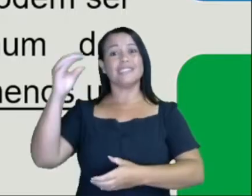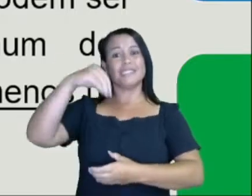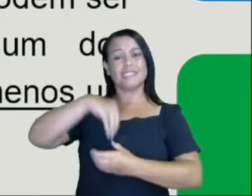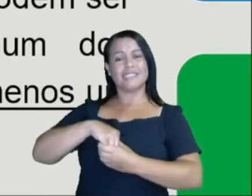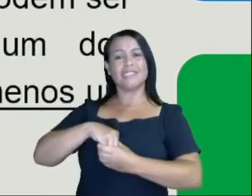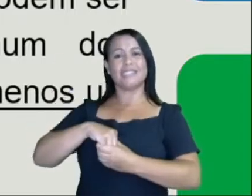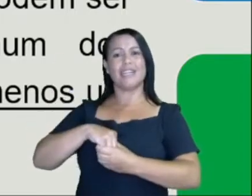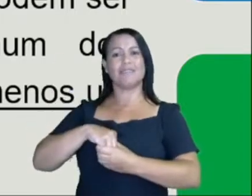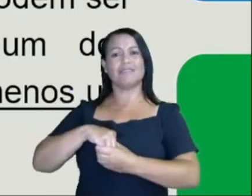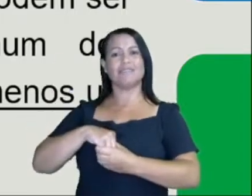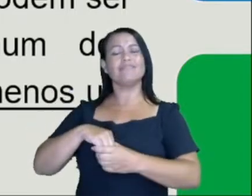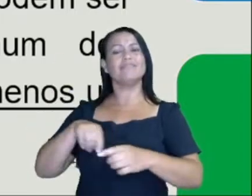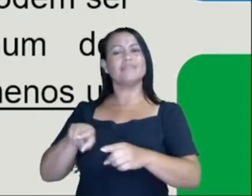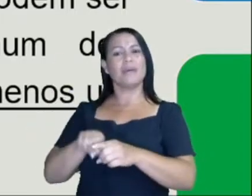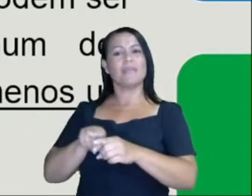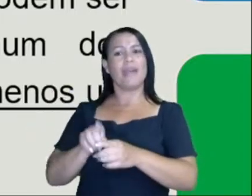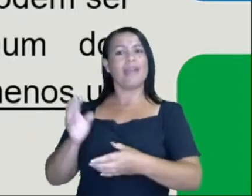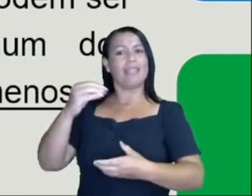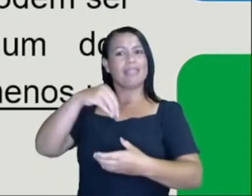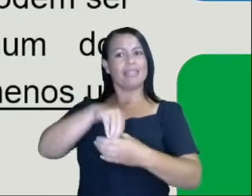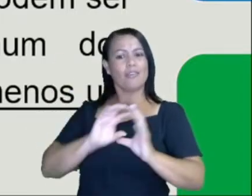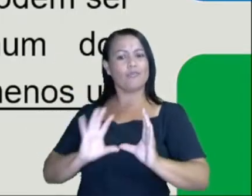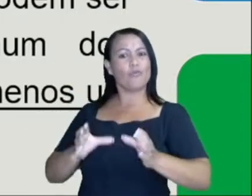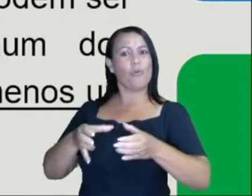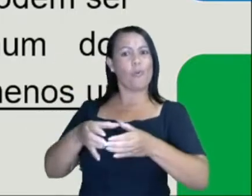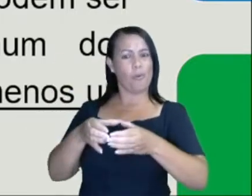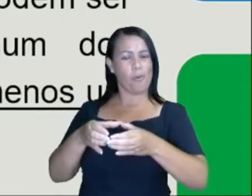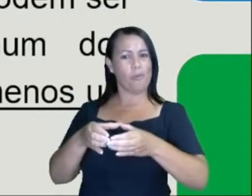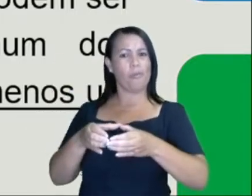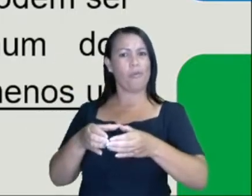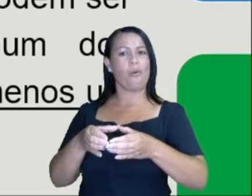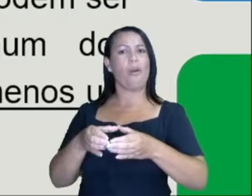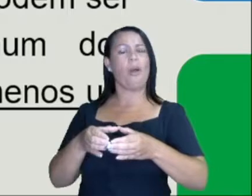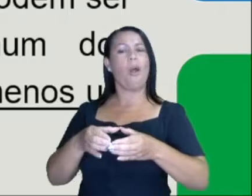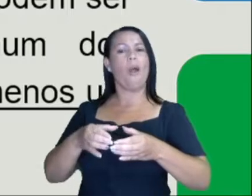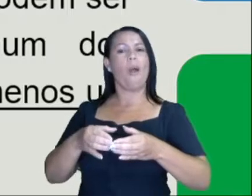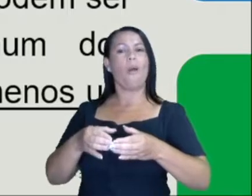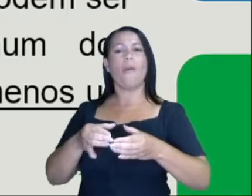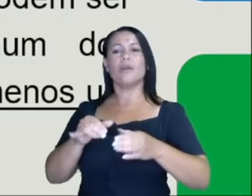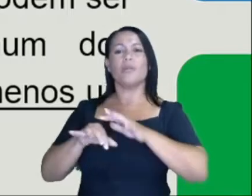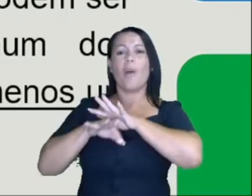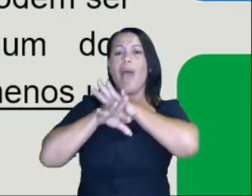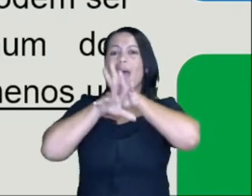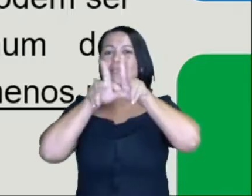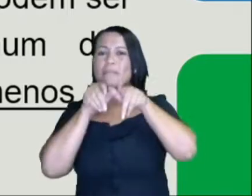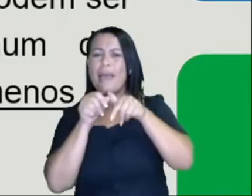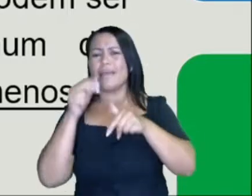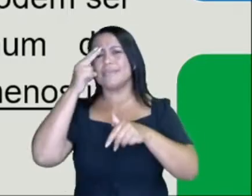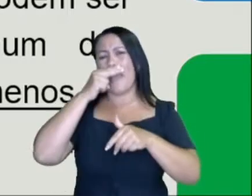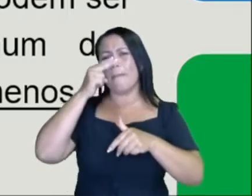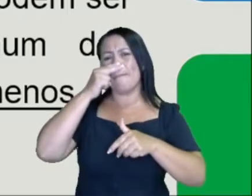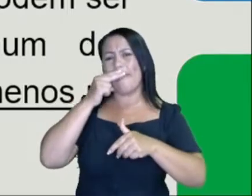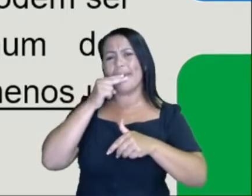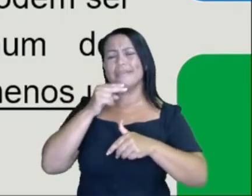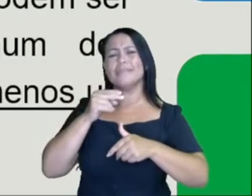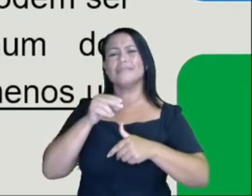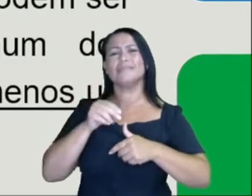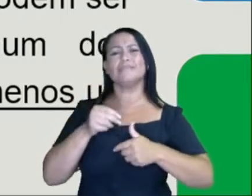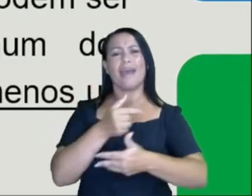intraespecíficas, quando de espécies quando animais da mesma espécie, e